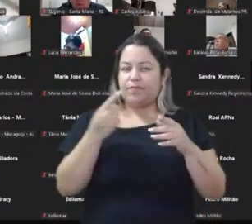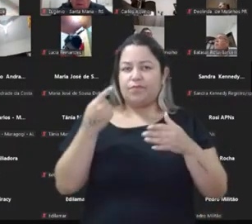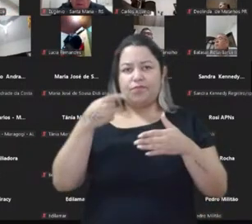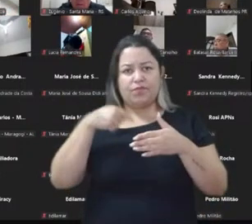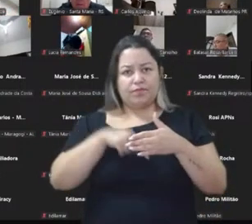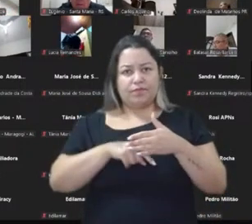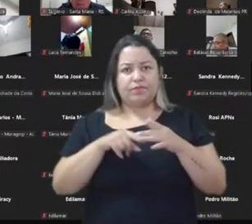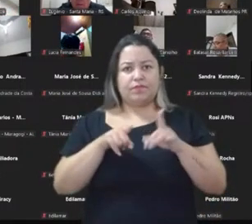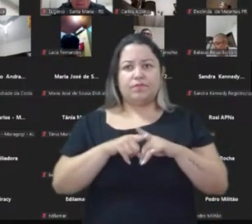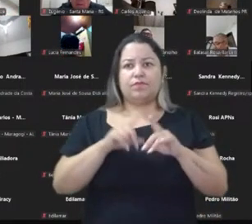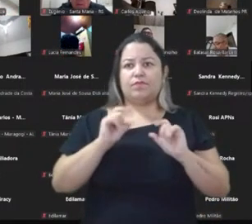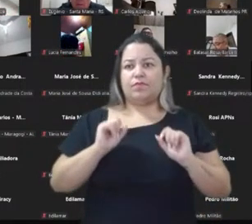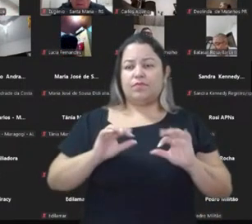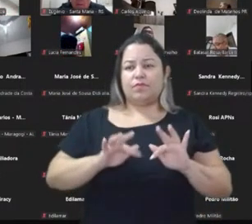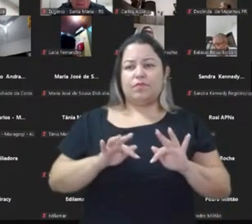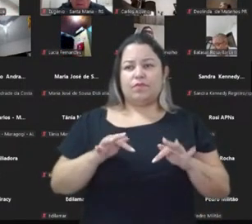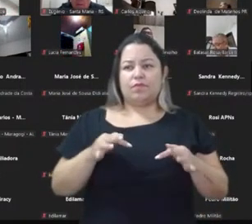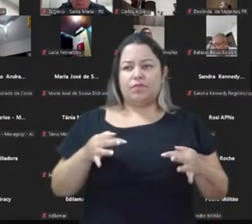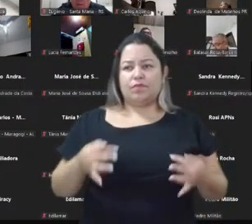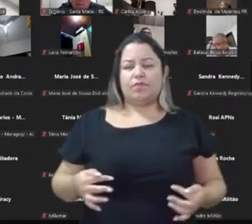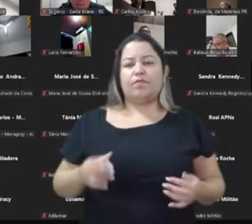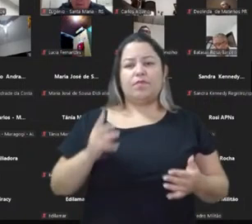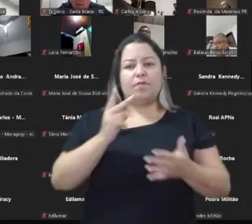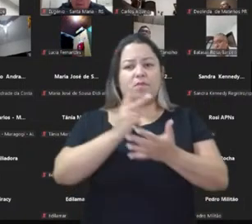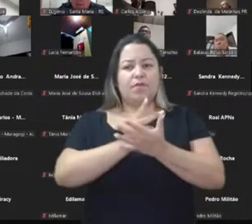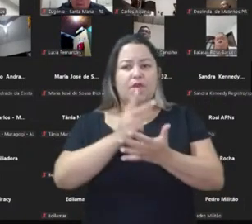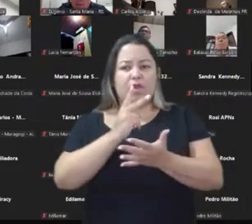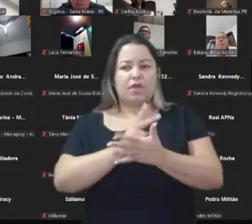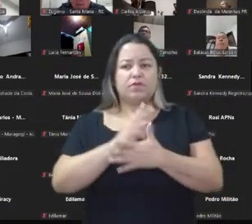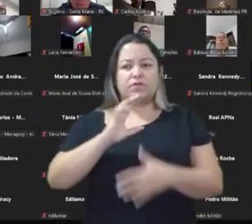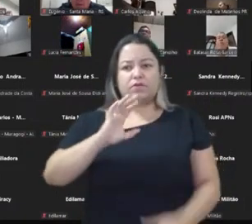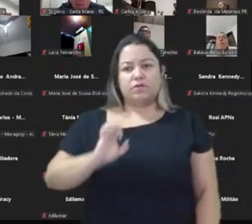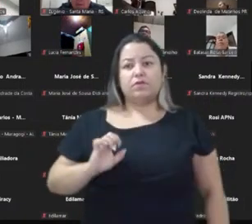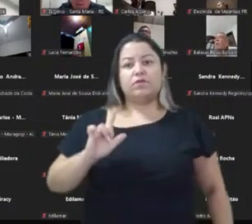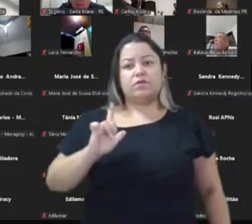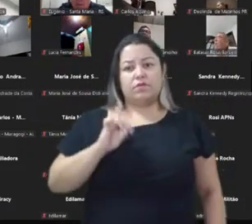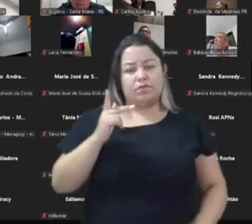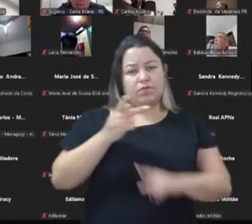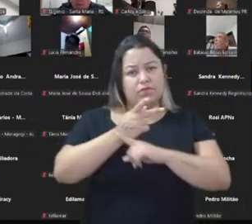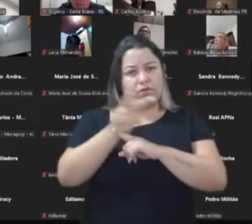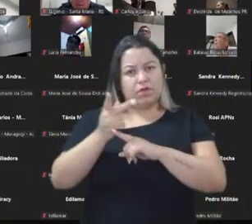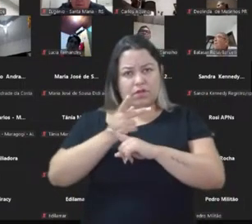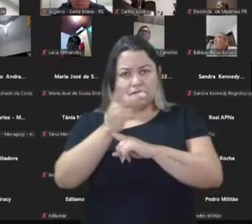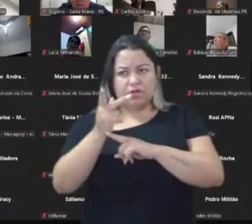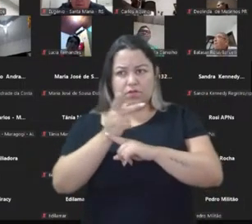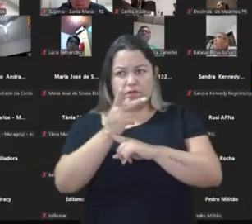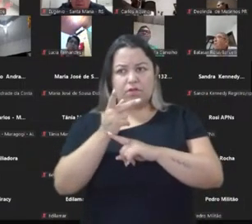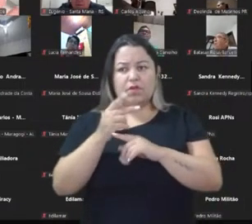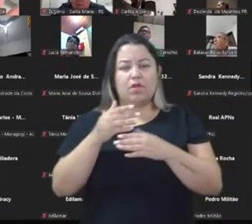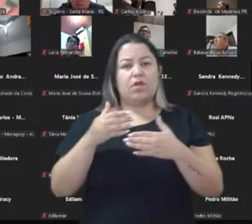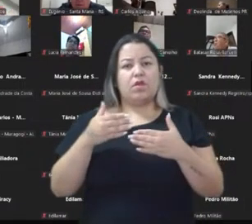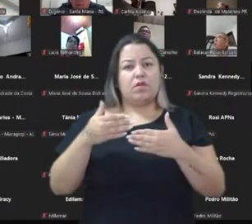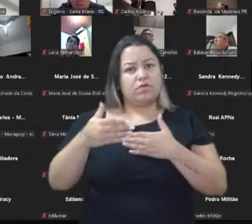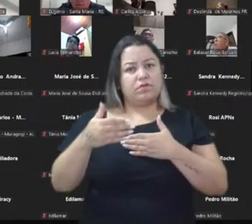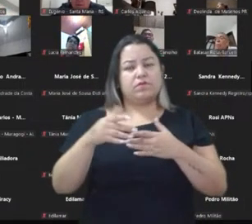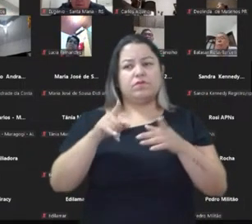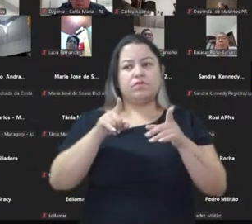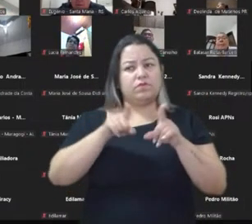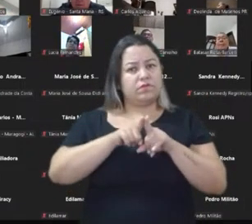em conteúdos simplistas ao mesmo tempo que a esquerda deveria buscar sair na frente quanto a